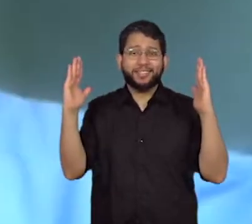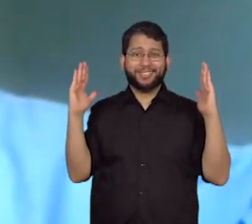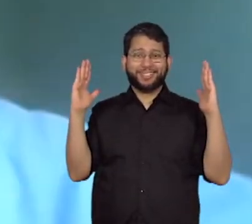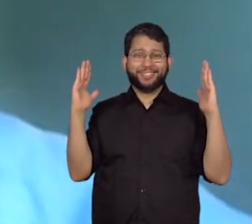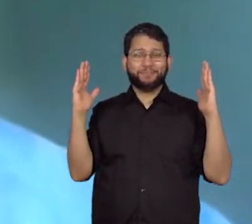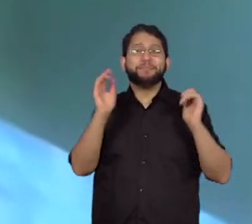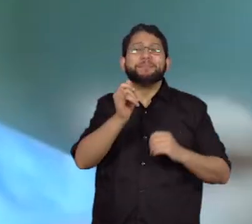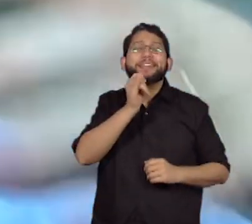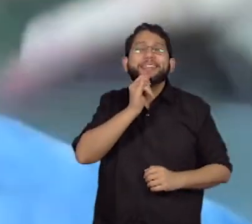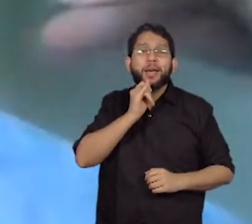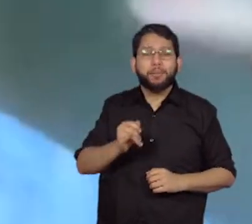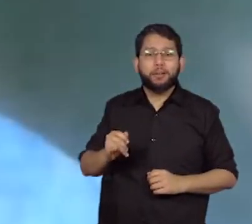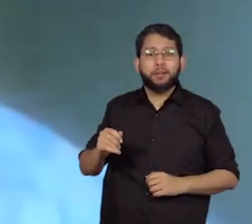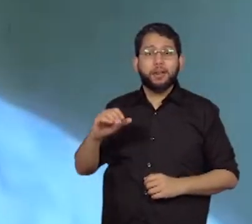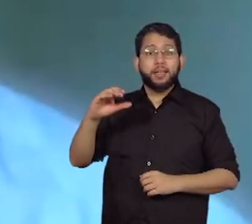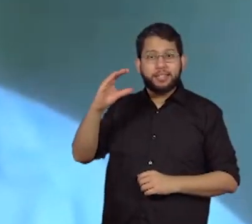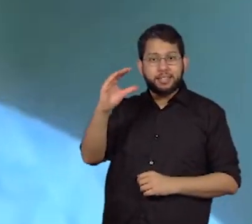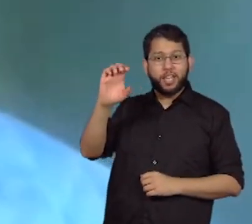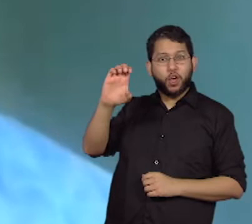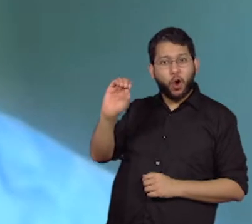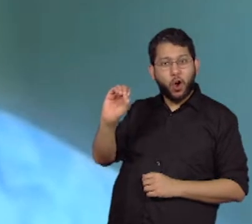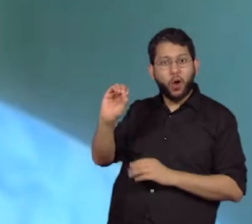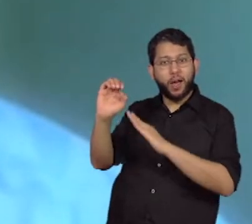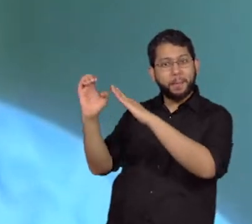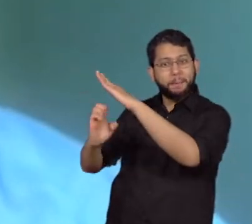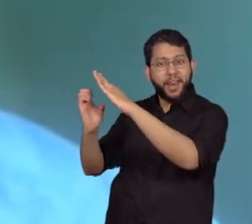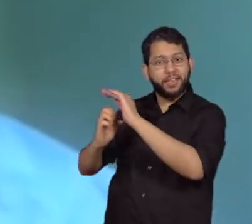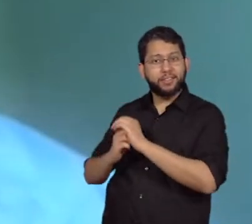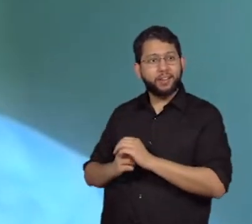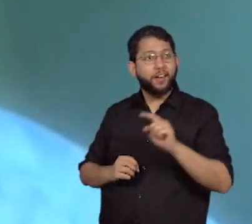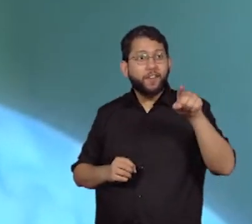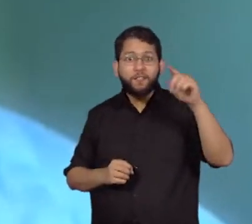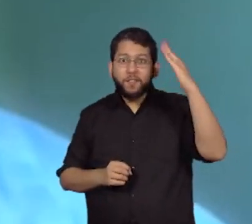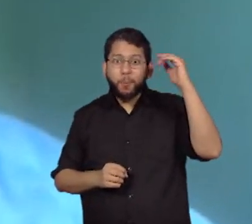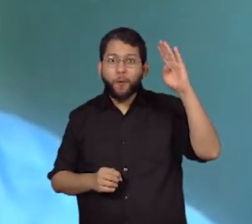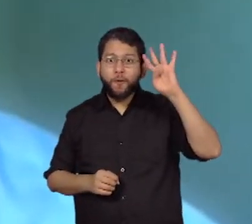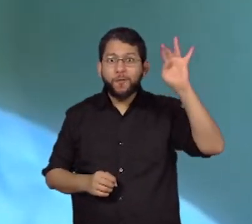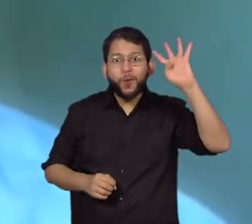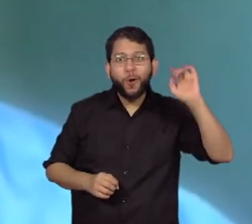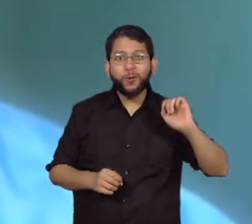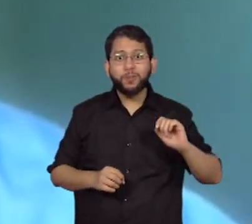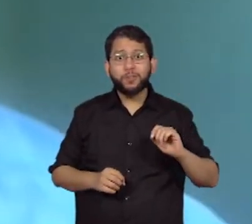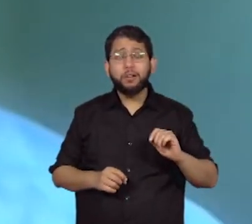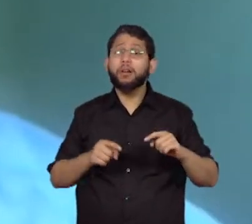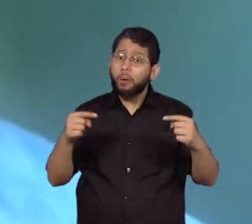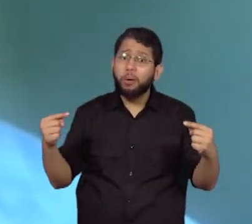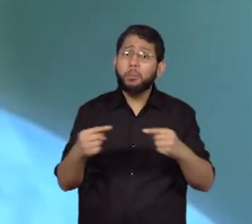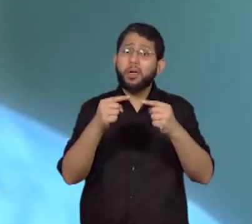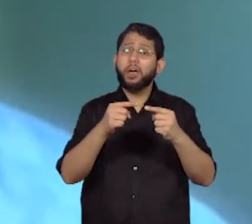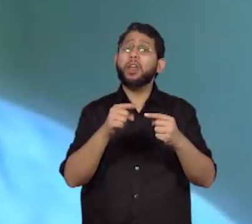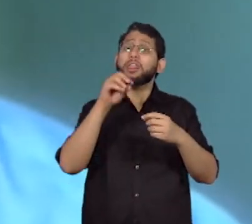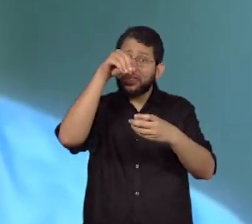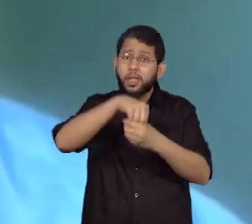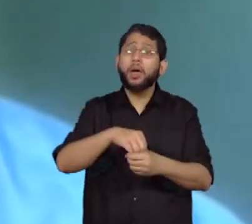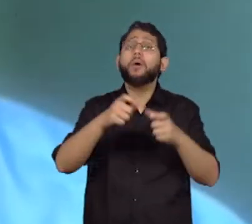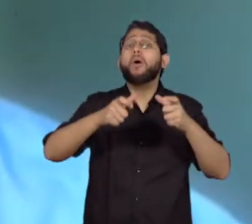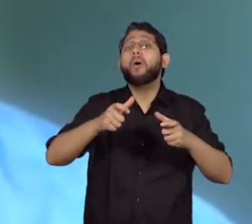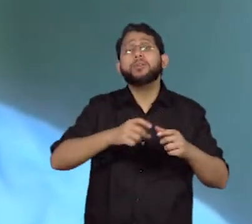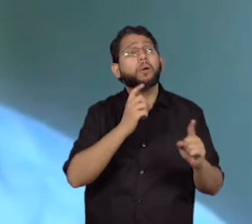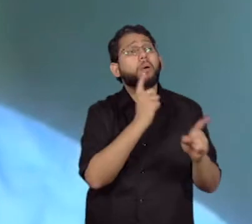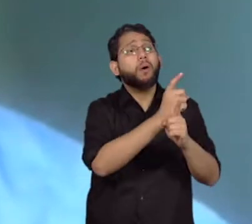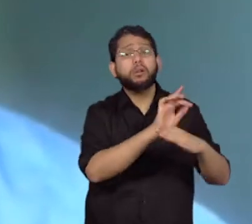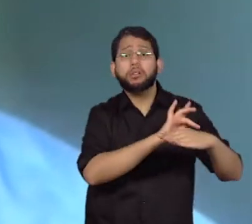empresa, filósofo, gente muito bacana, muito inteligente que está lá, aberta nas redes